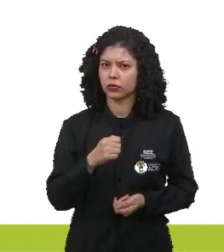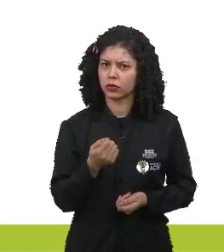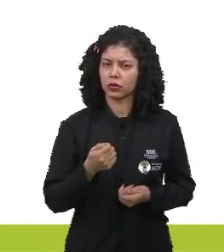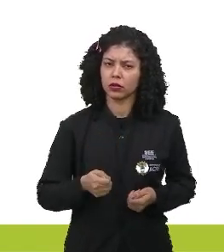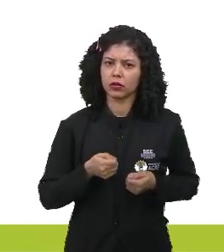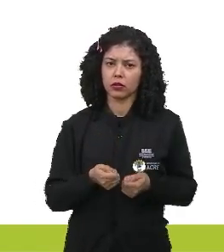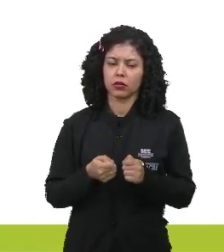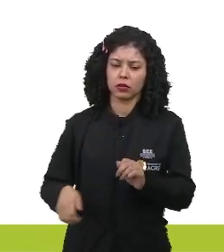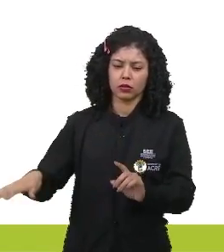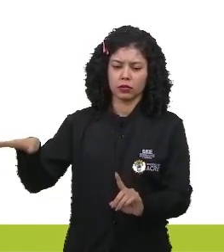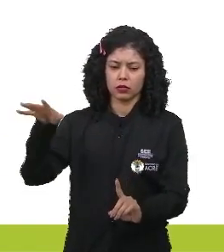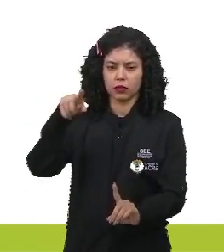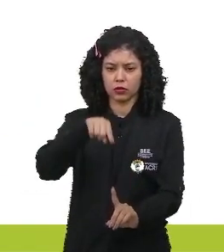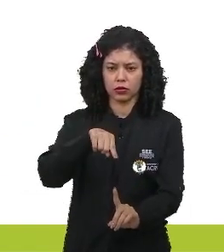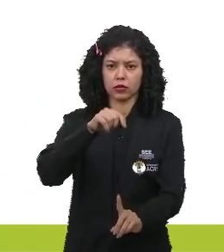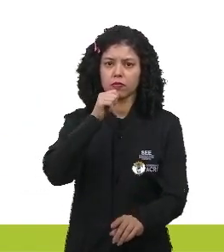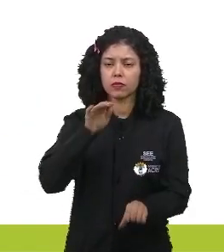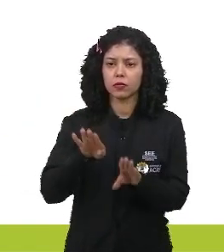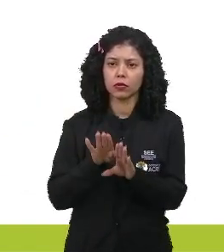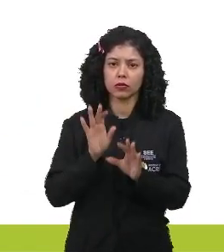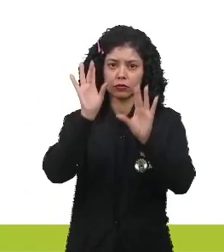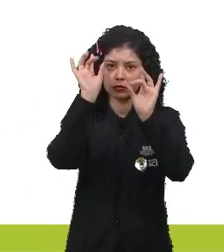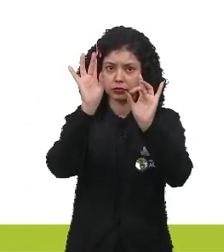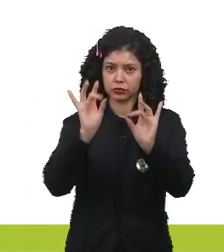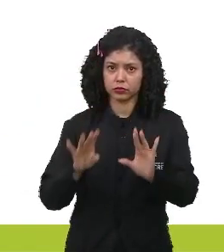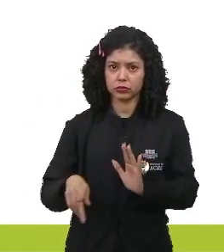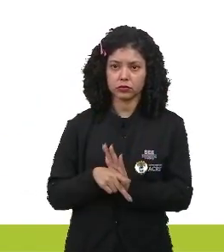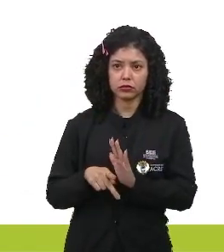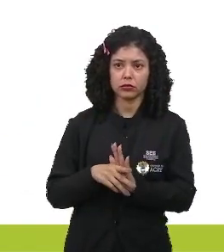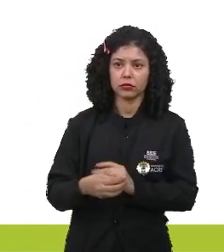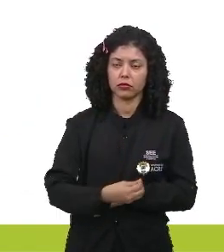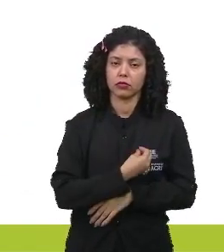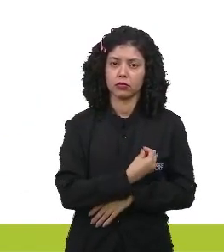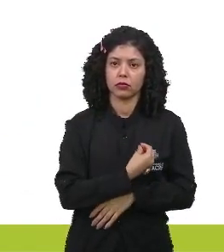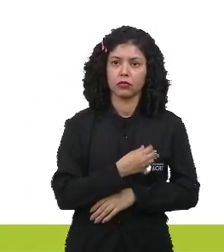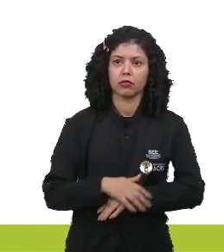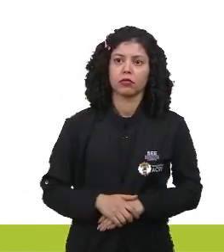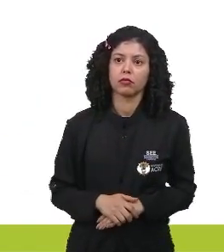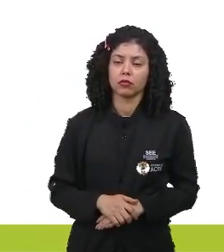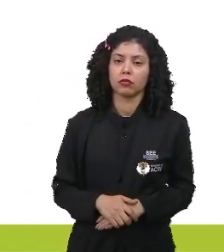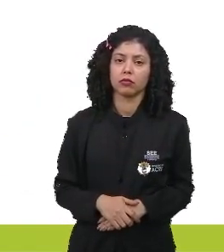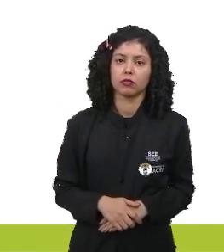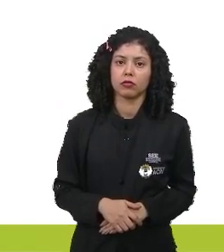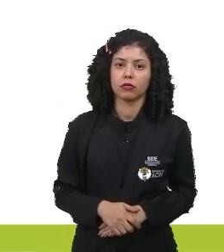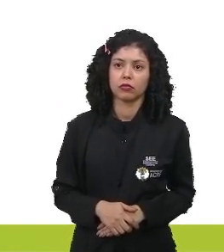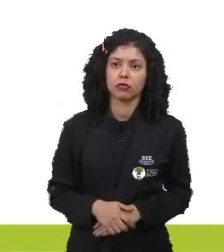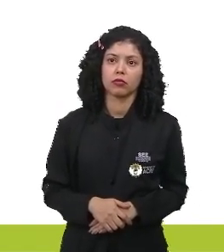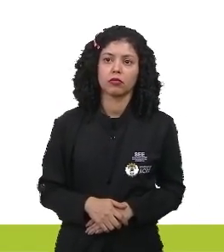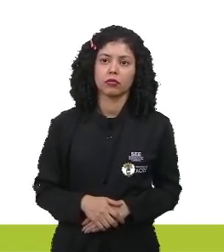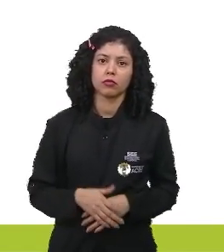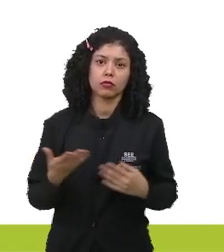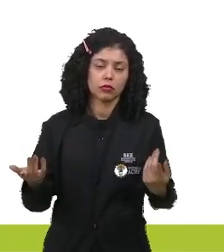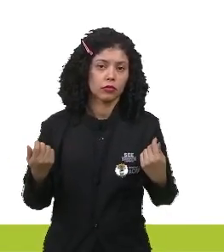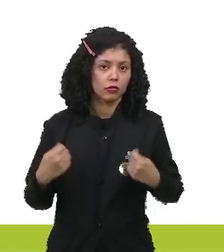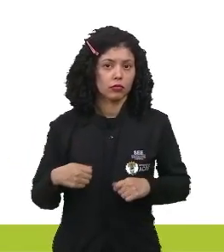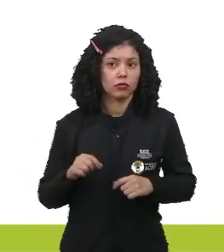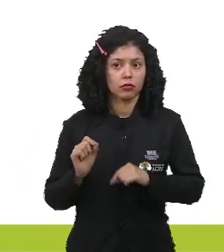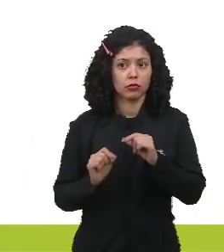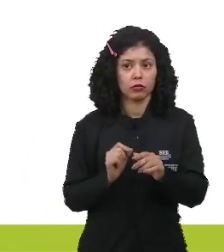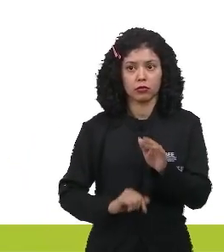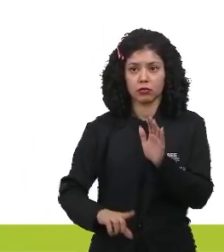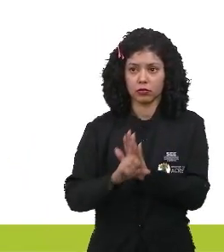sobreponha a ninguém cada um é juiz da sua própria causa então é necessário